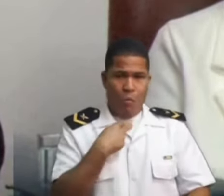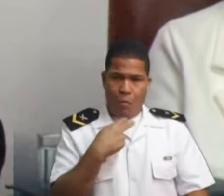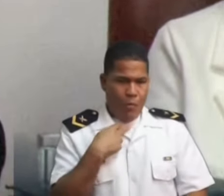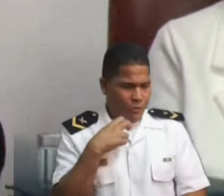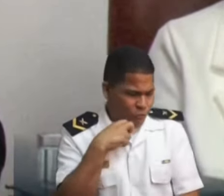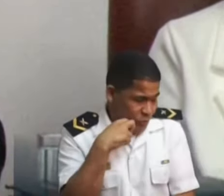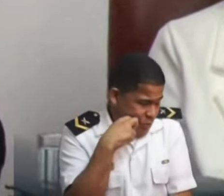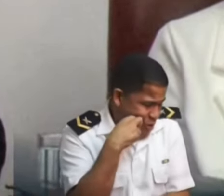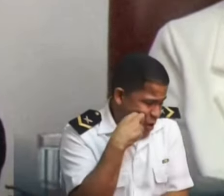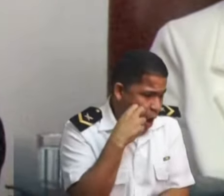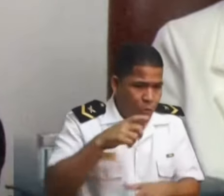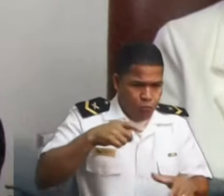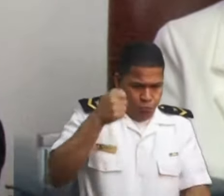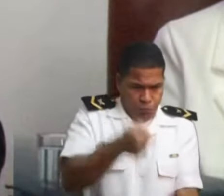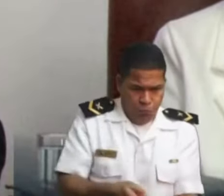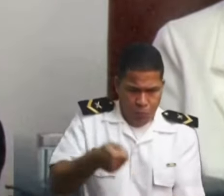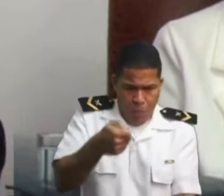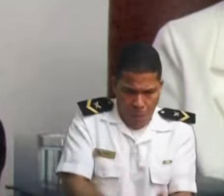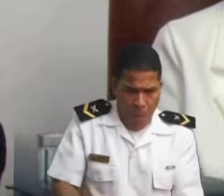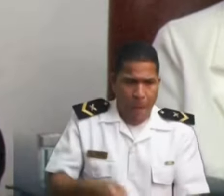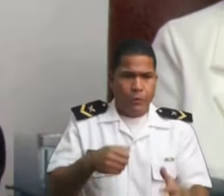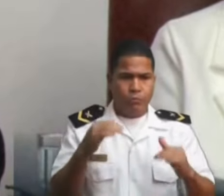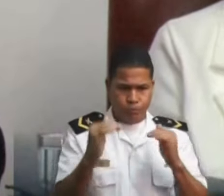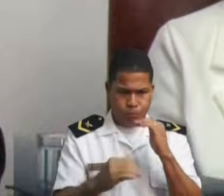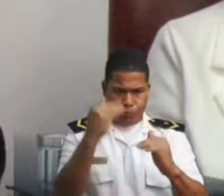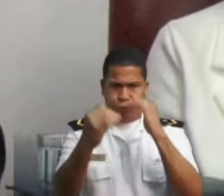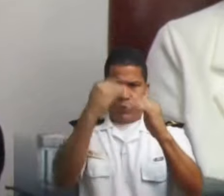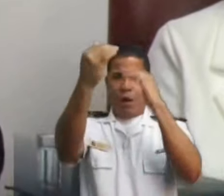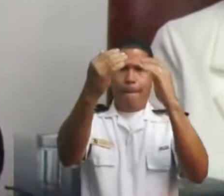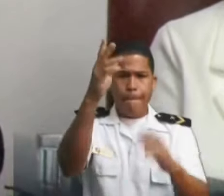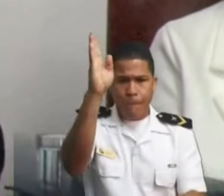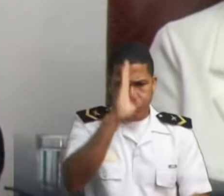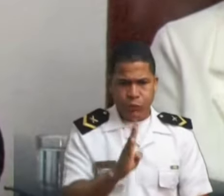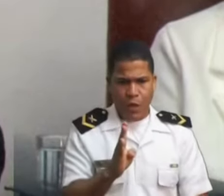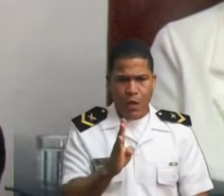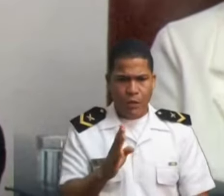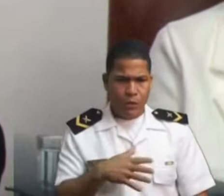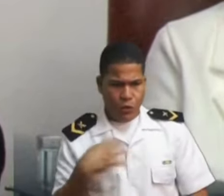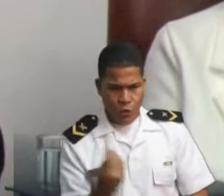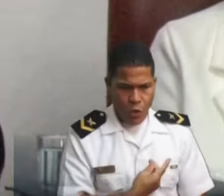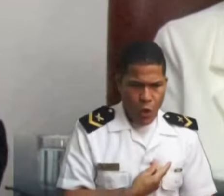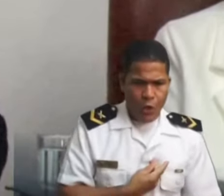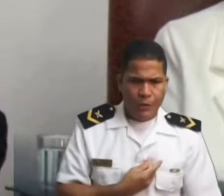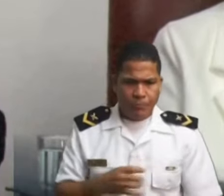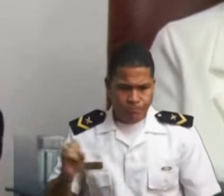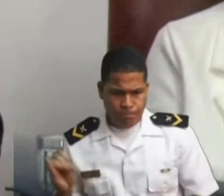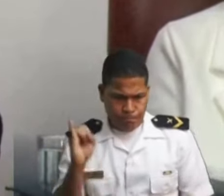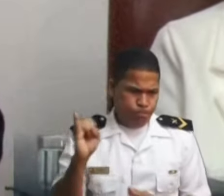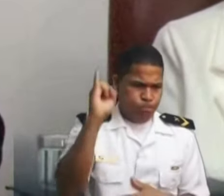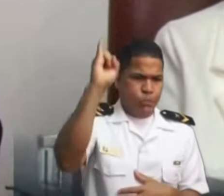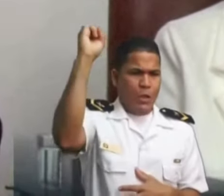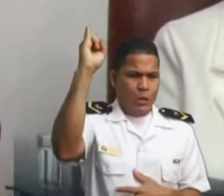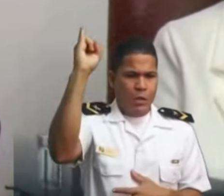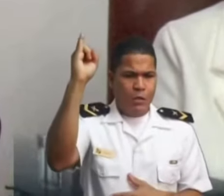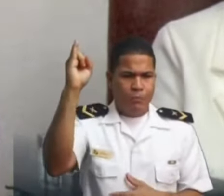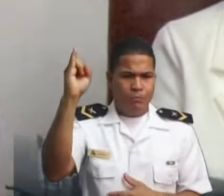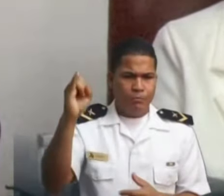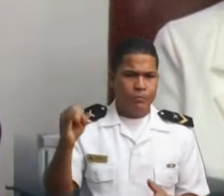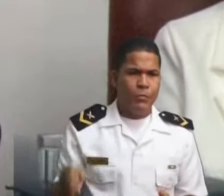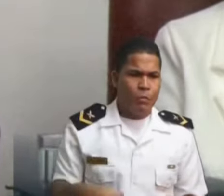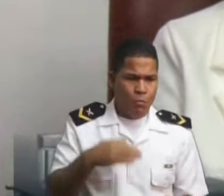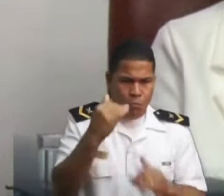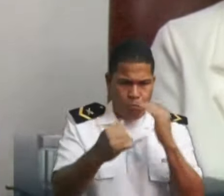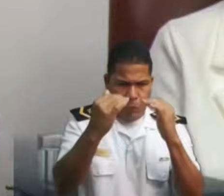em prol do desenvolvimento do nosso país. Somos parte importante da máquina do progresso do